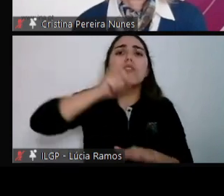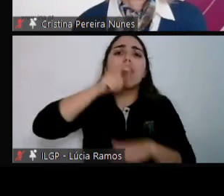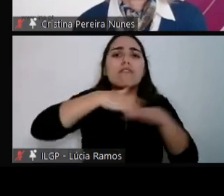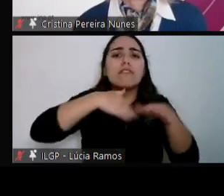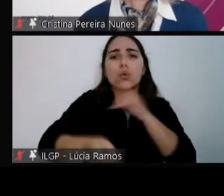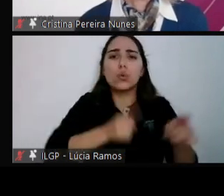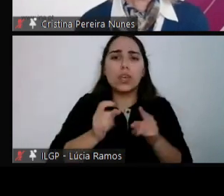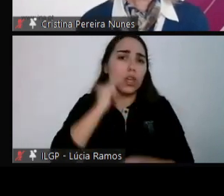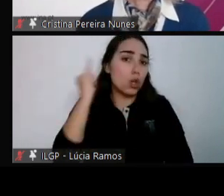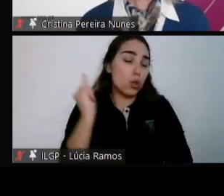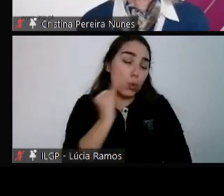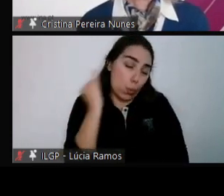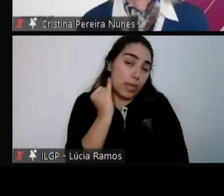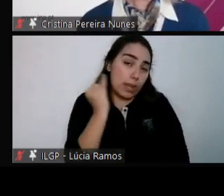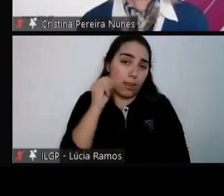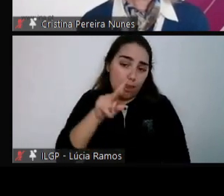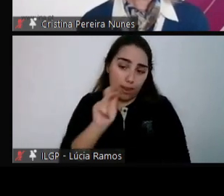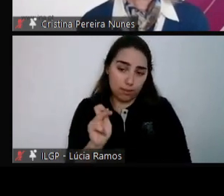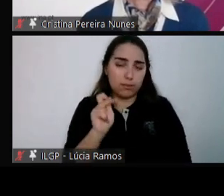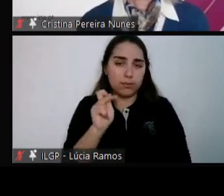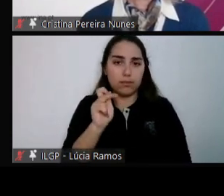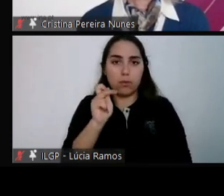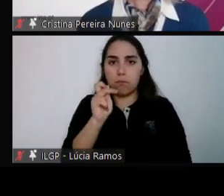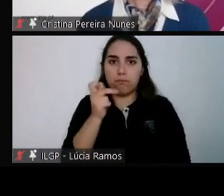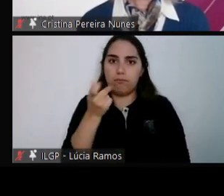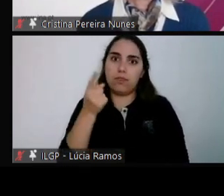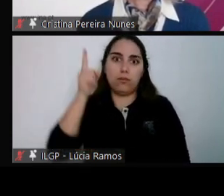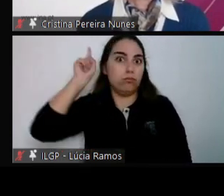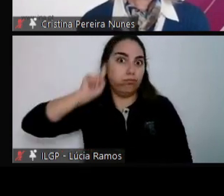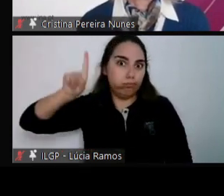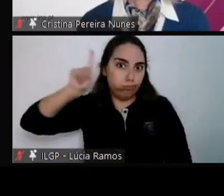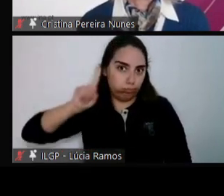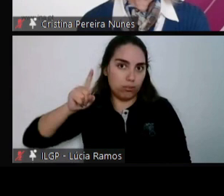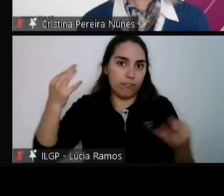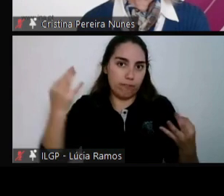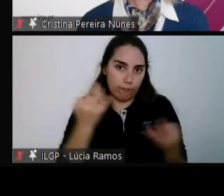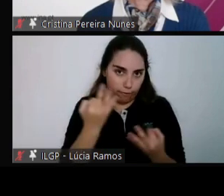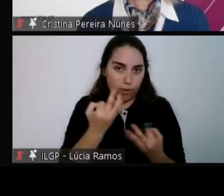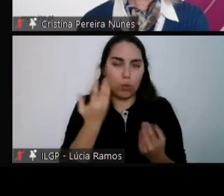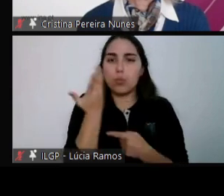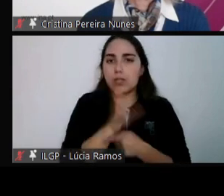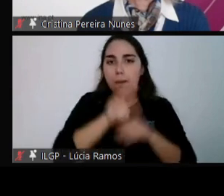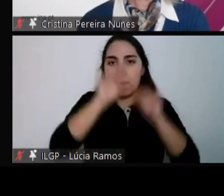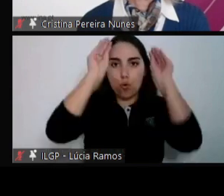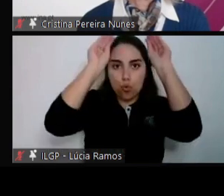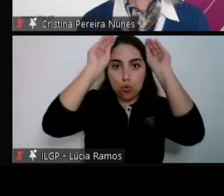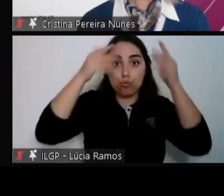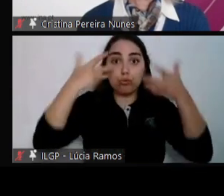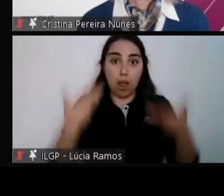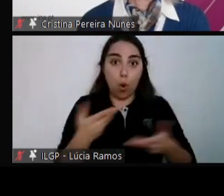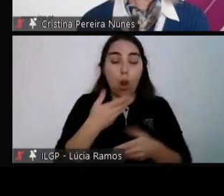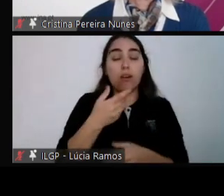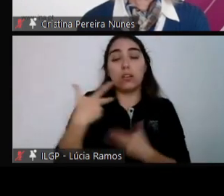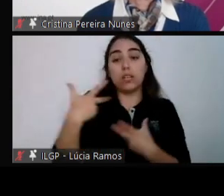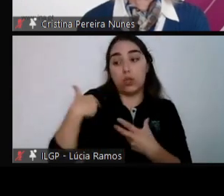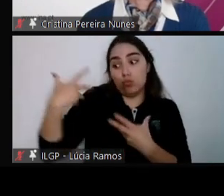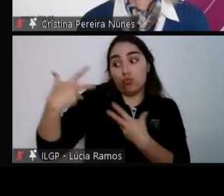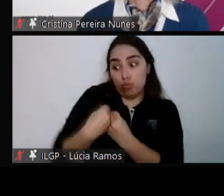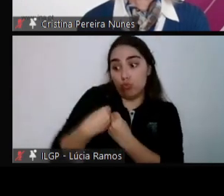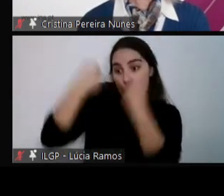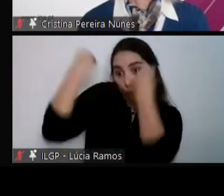fundamental. Eu, para vos dar uma ideia, os cursos, neste momento eu estou a praticar com o INA, antes